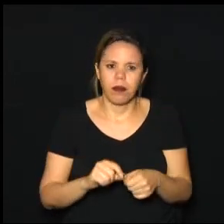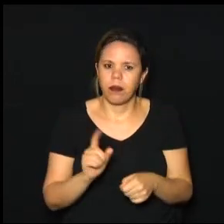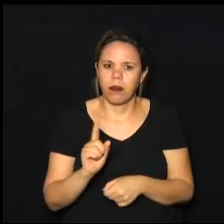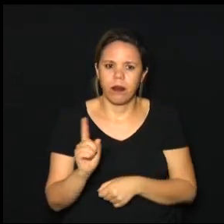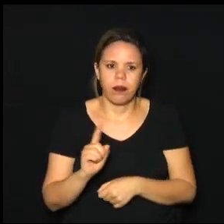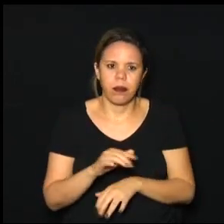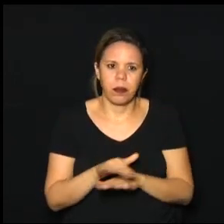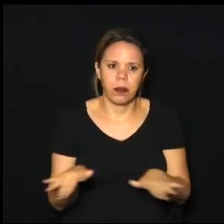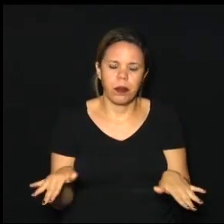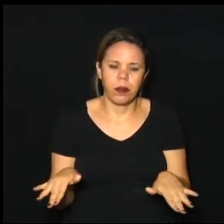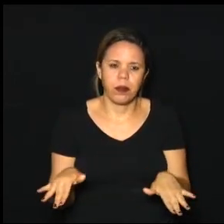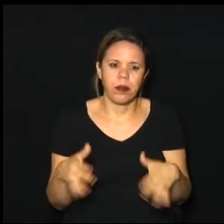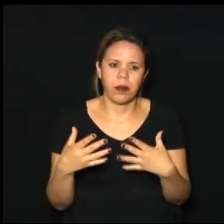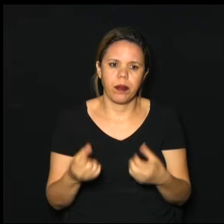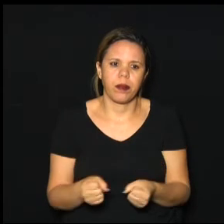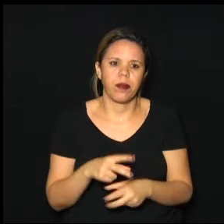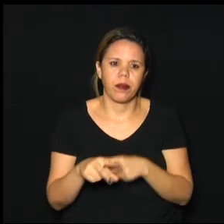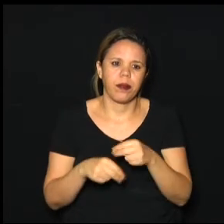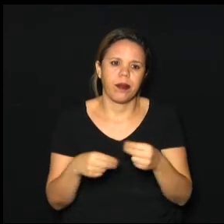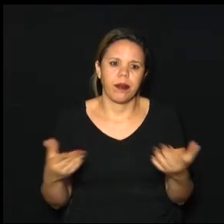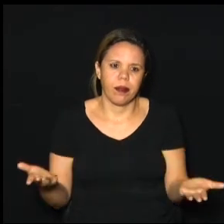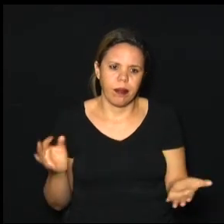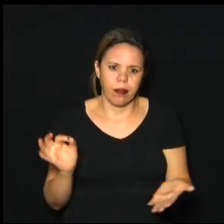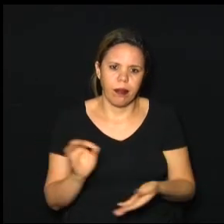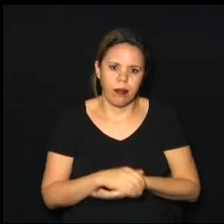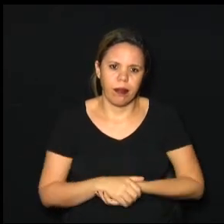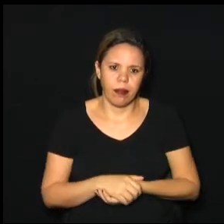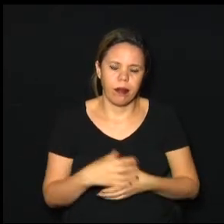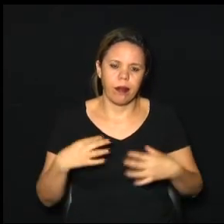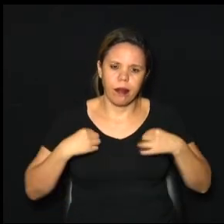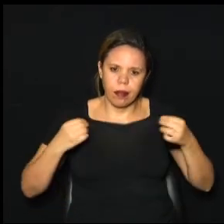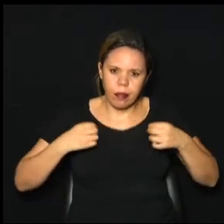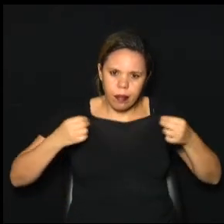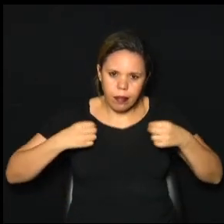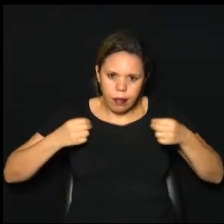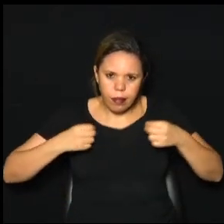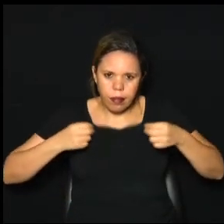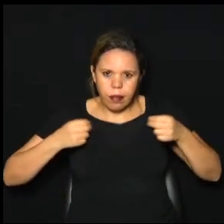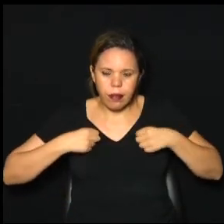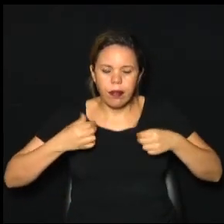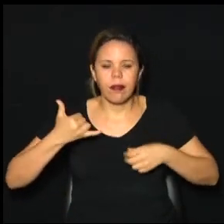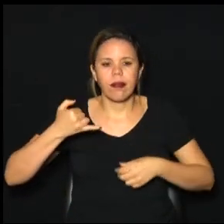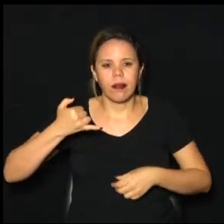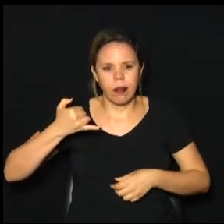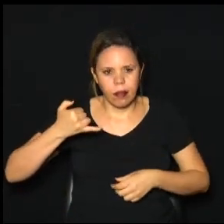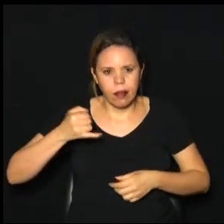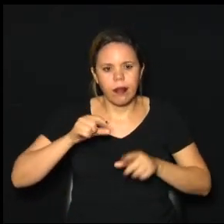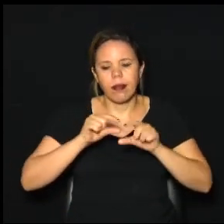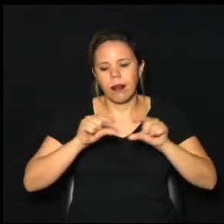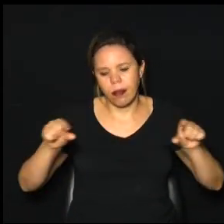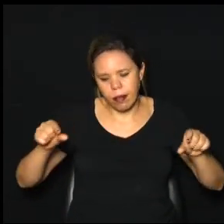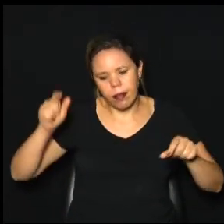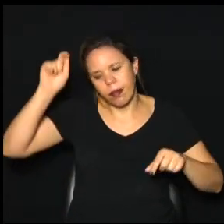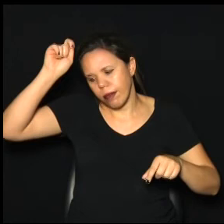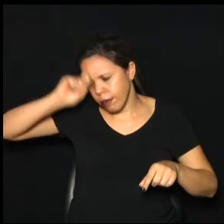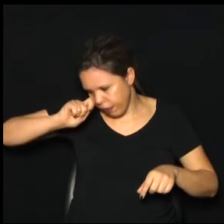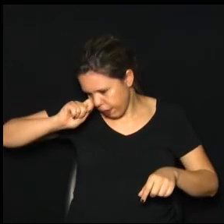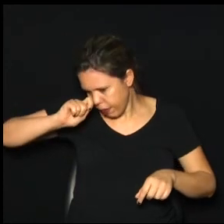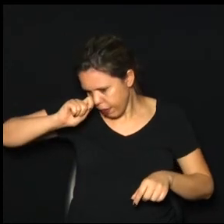mais a concessão de brindes, tá certo? Camiseta, caneta, régua,